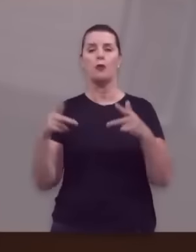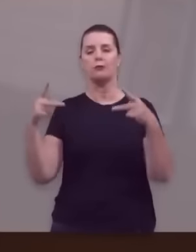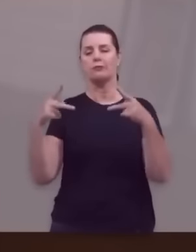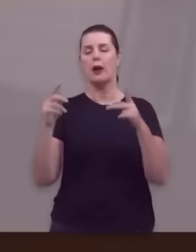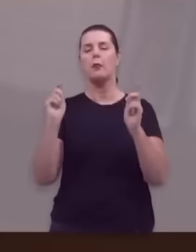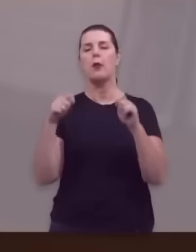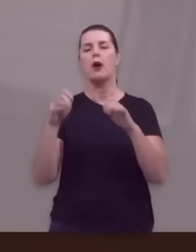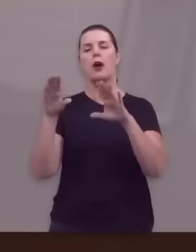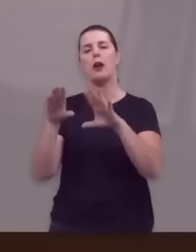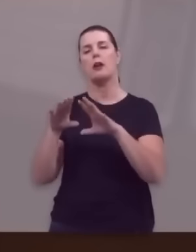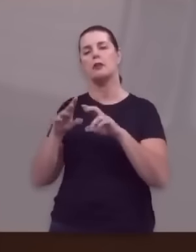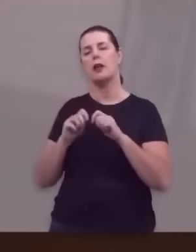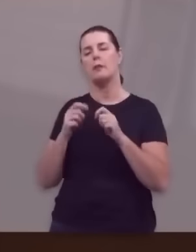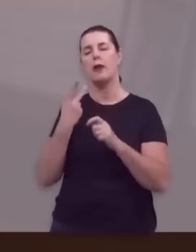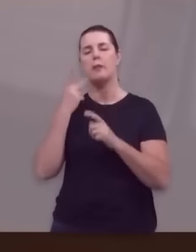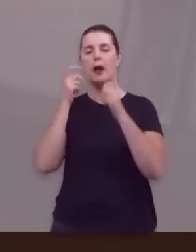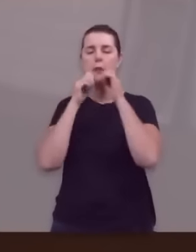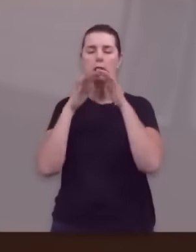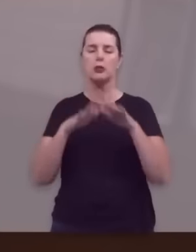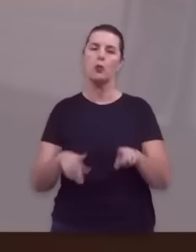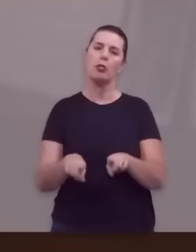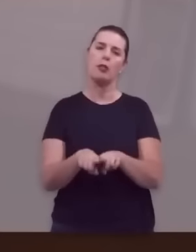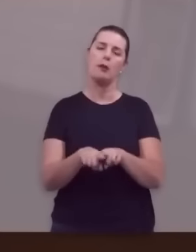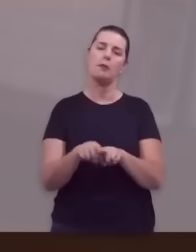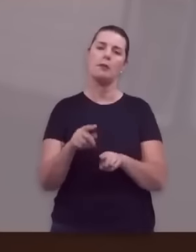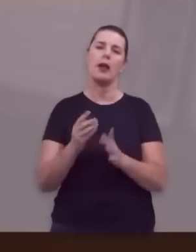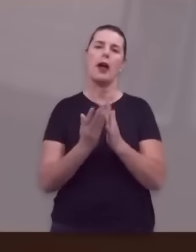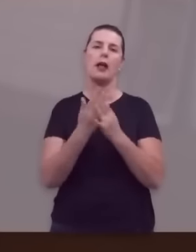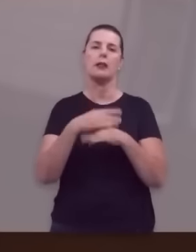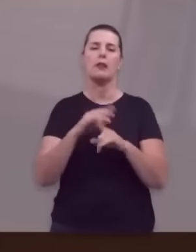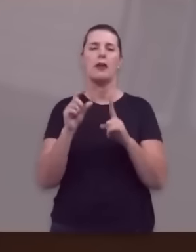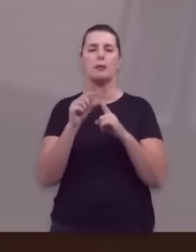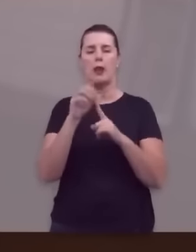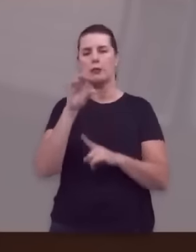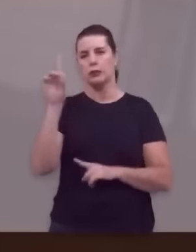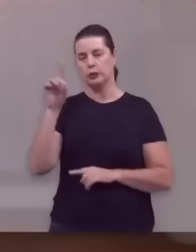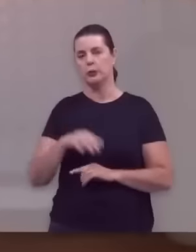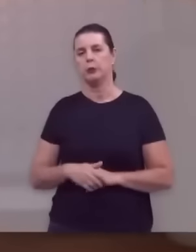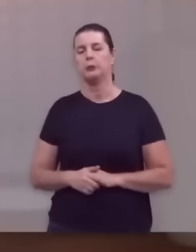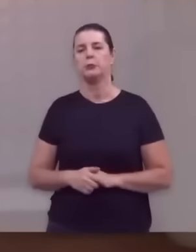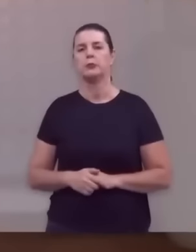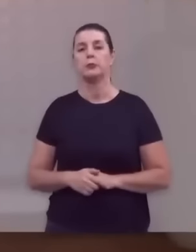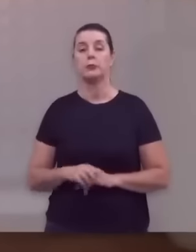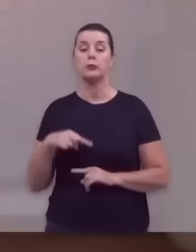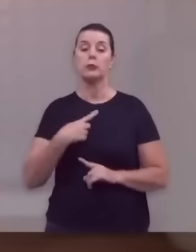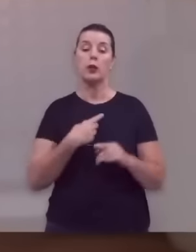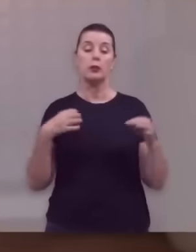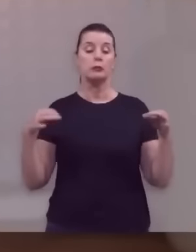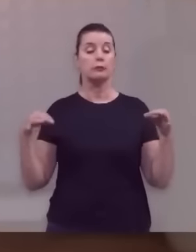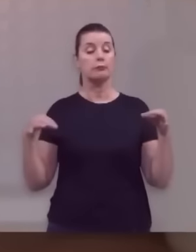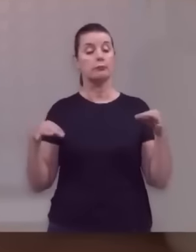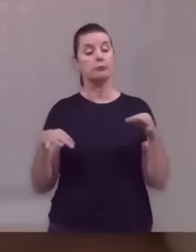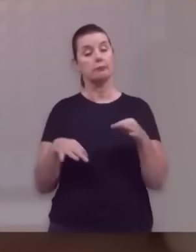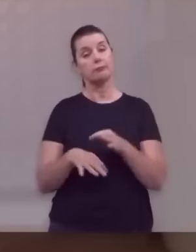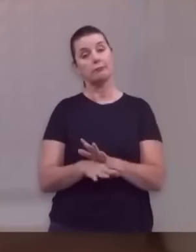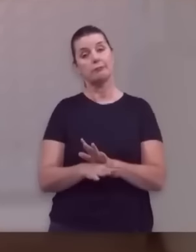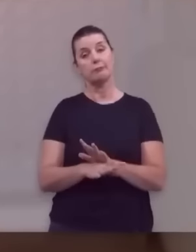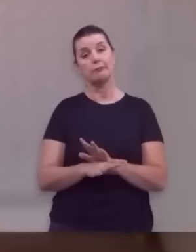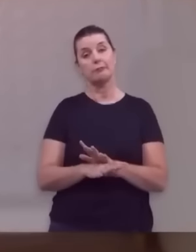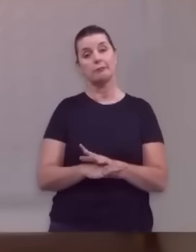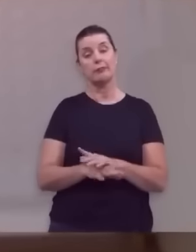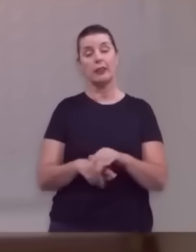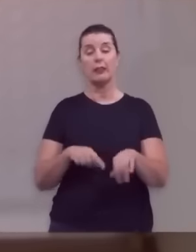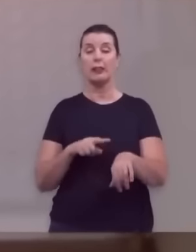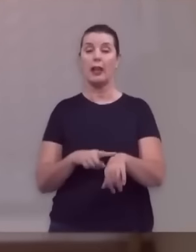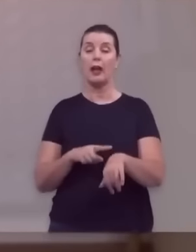você vai receber para também ser abençoado por meio da palavra de Deus tá bom nós vamos nos despedindo